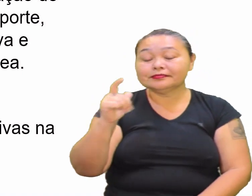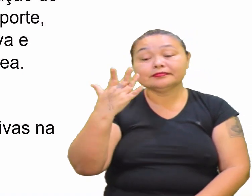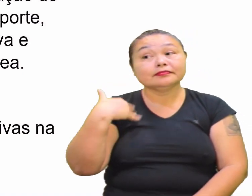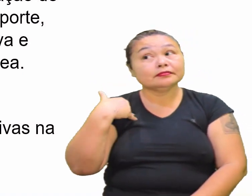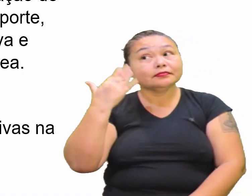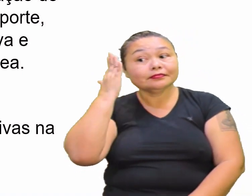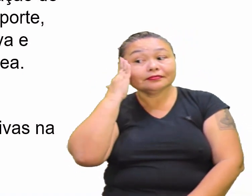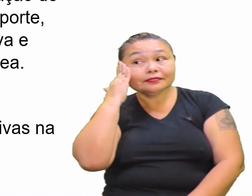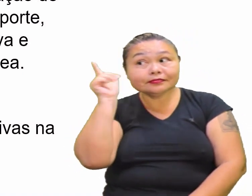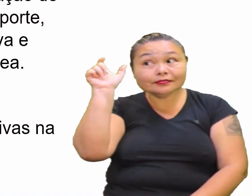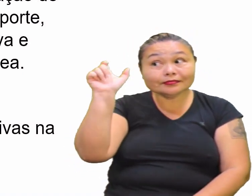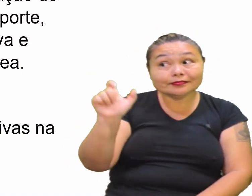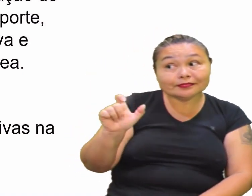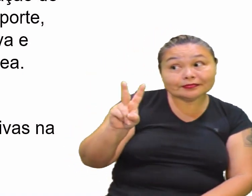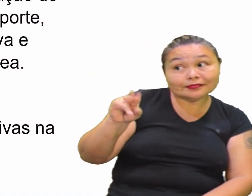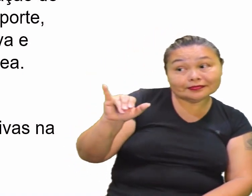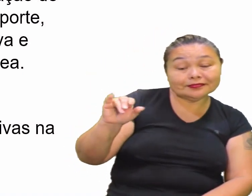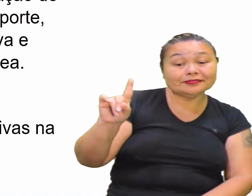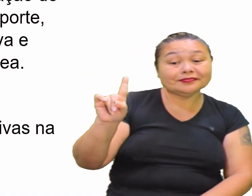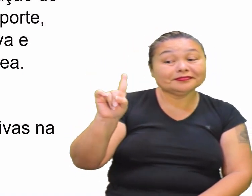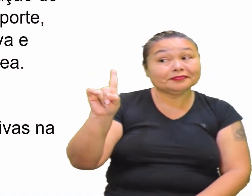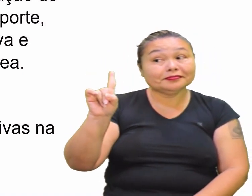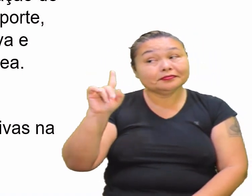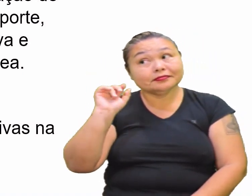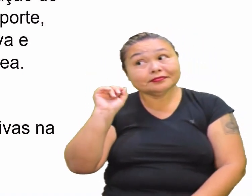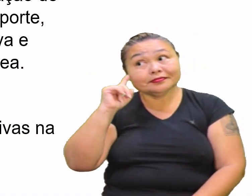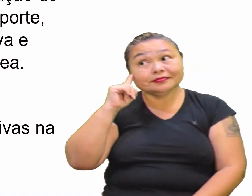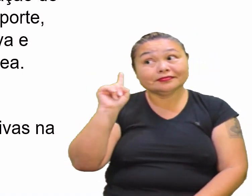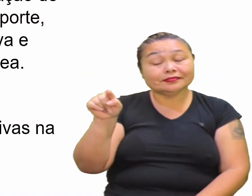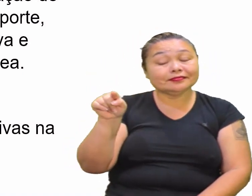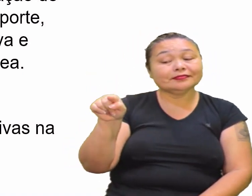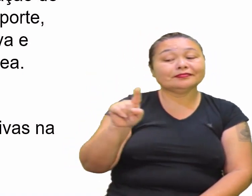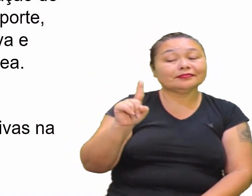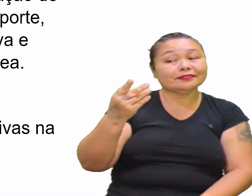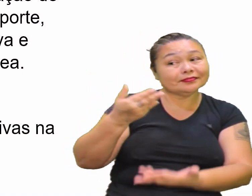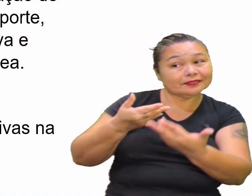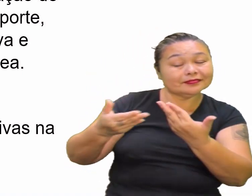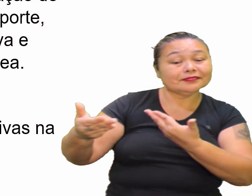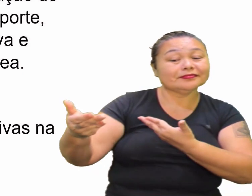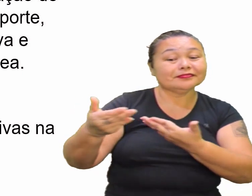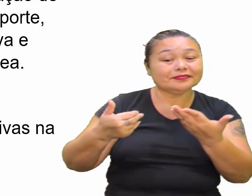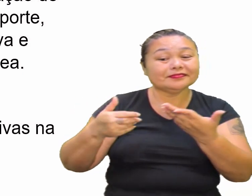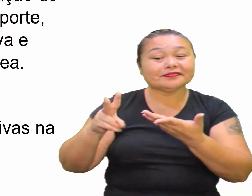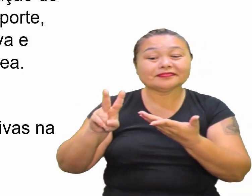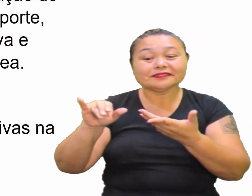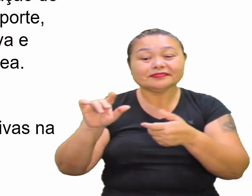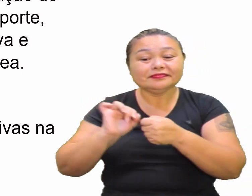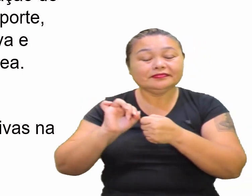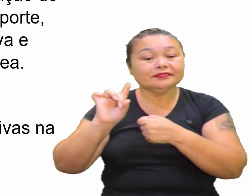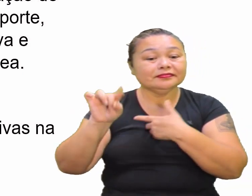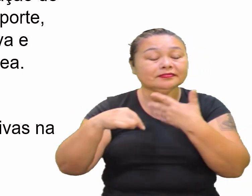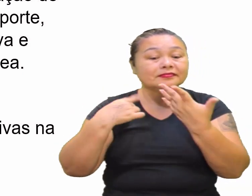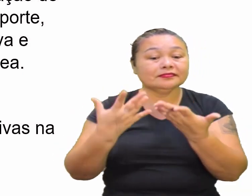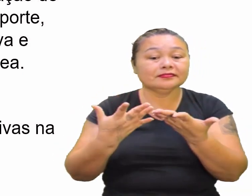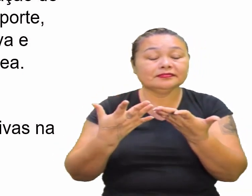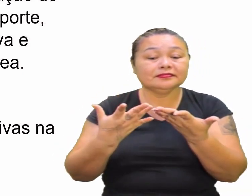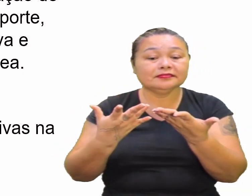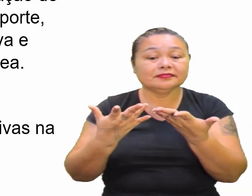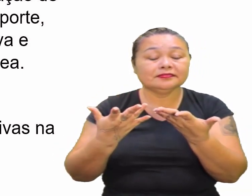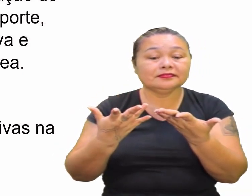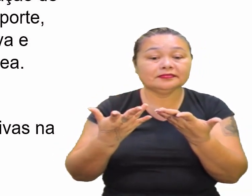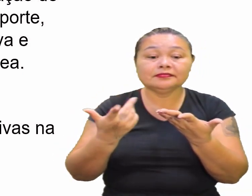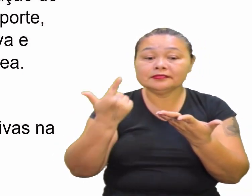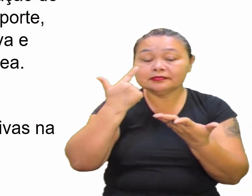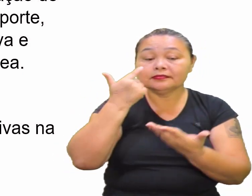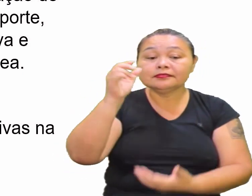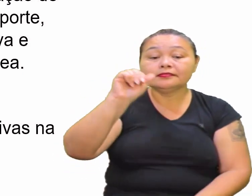temperamento dela, se você realmente vai, se vai valer a pena esse relacionamento, mas normalmente vale, né? Enfim, aí o que você